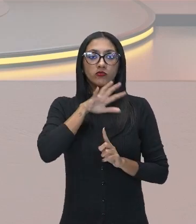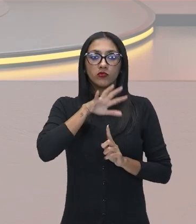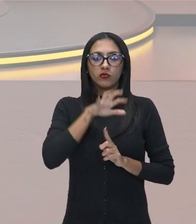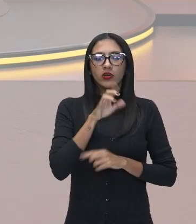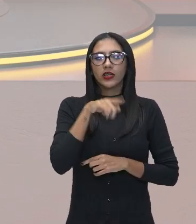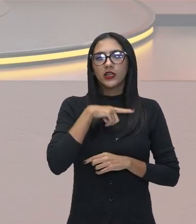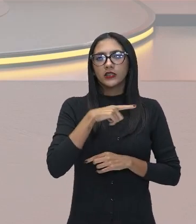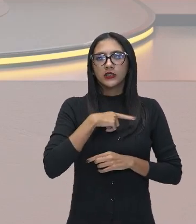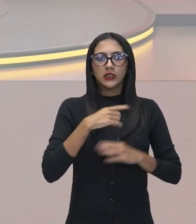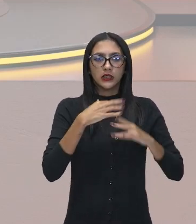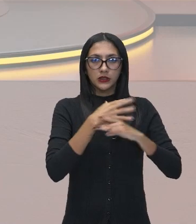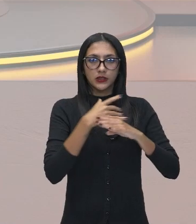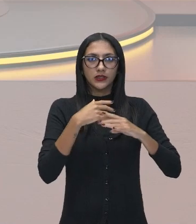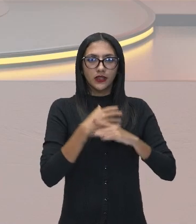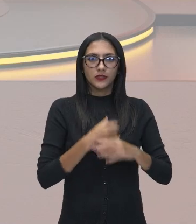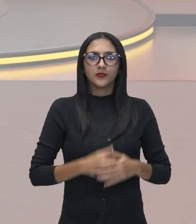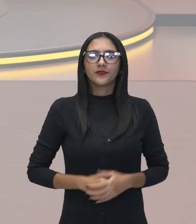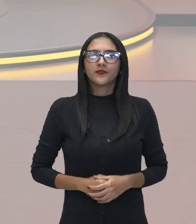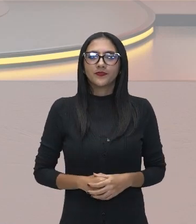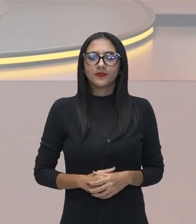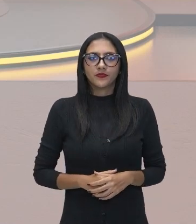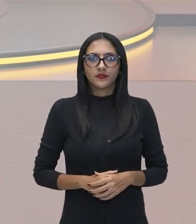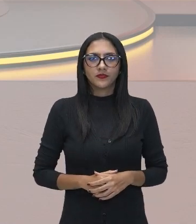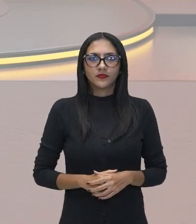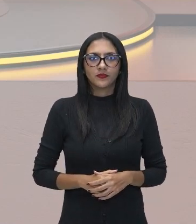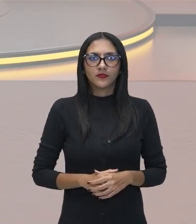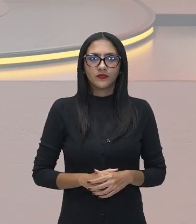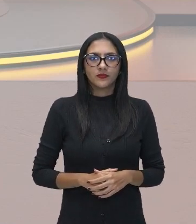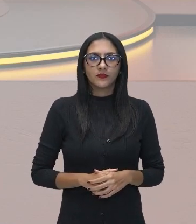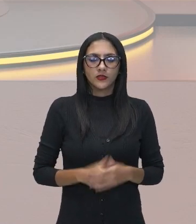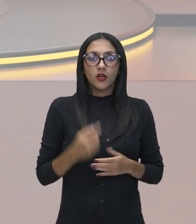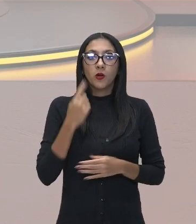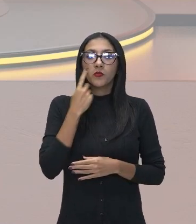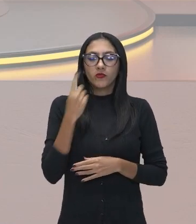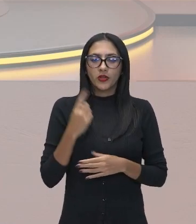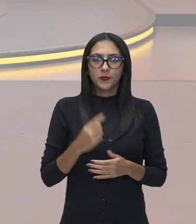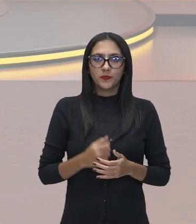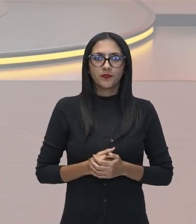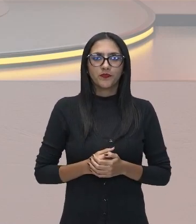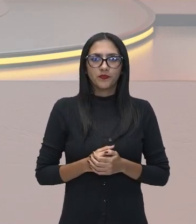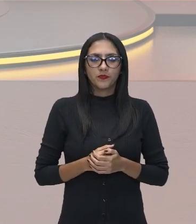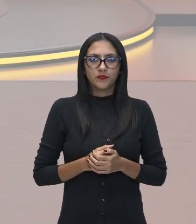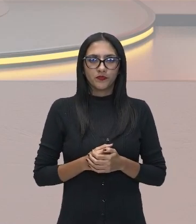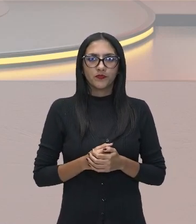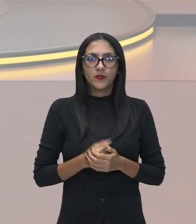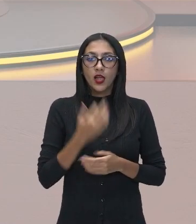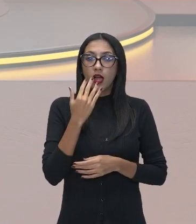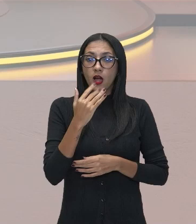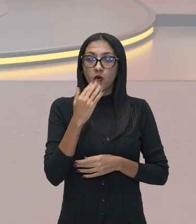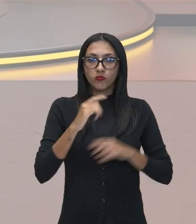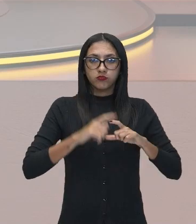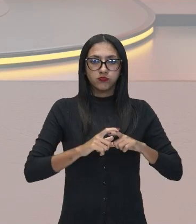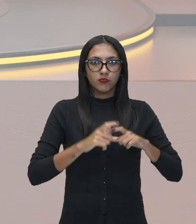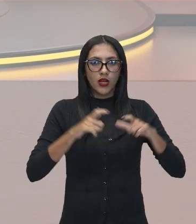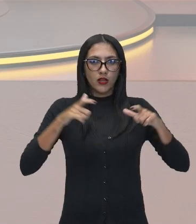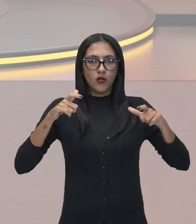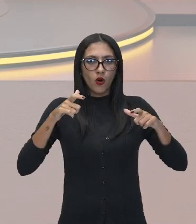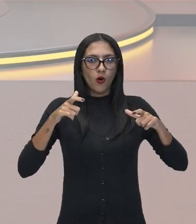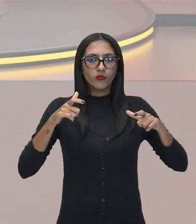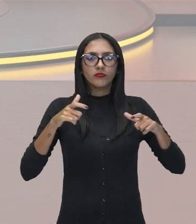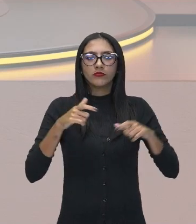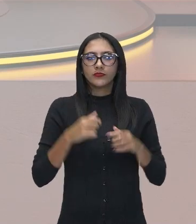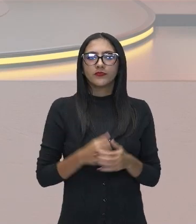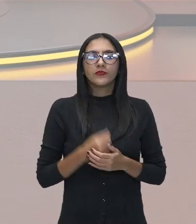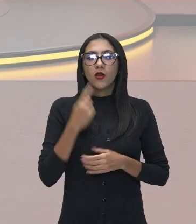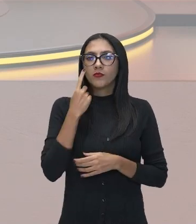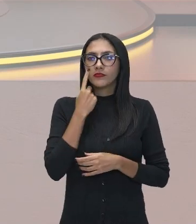cidades que estão aí listadas. Então a gente vai ver que do círculo maior para o círculo menor, nós temos aí da cor